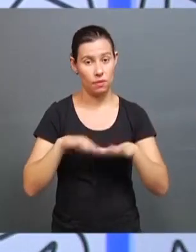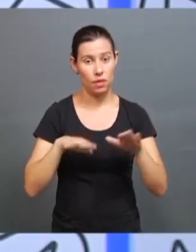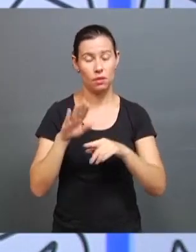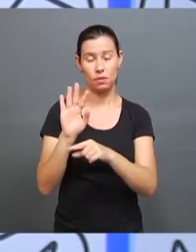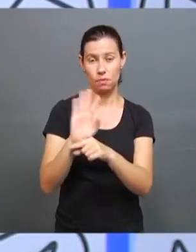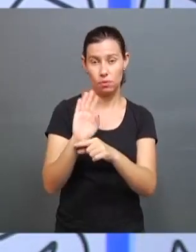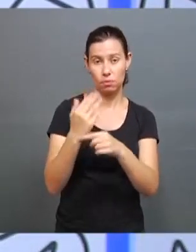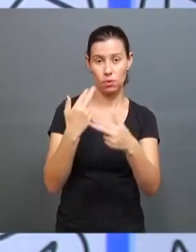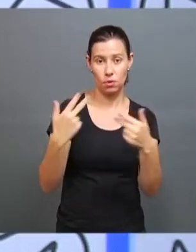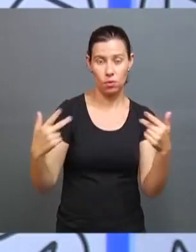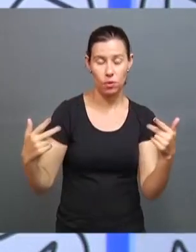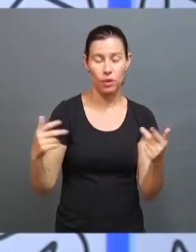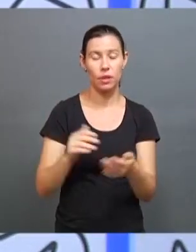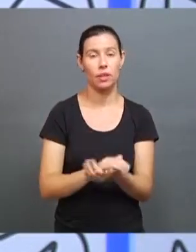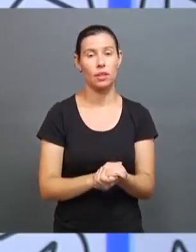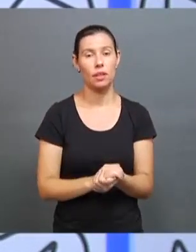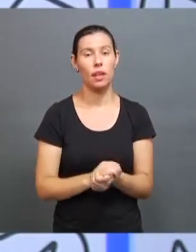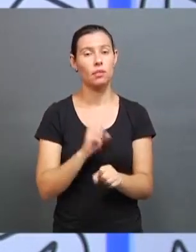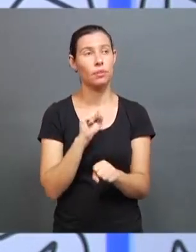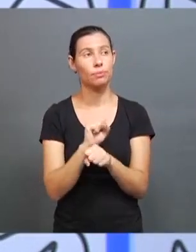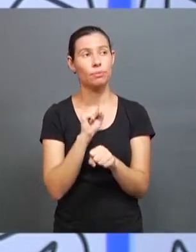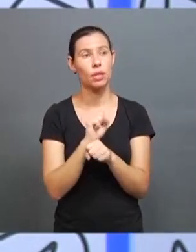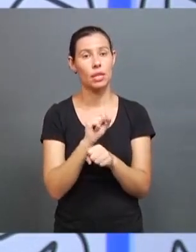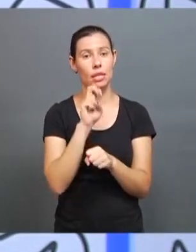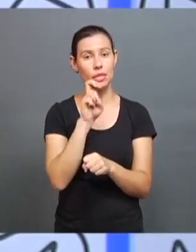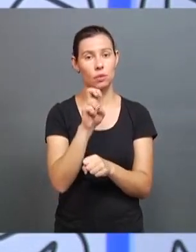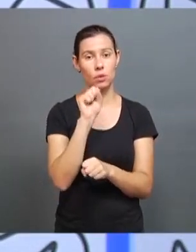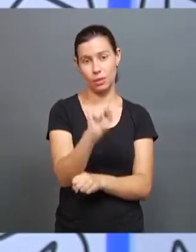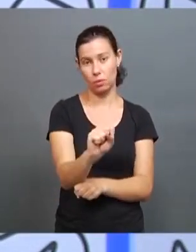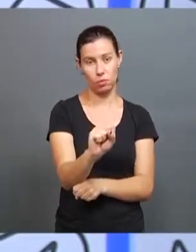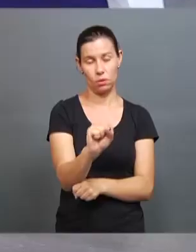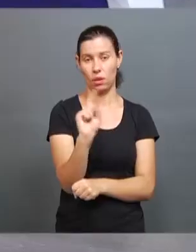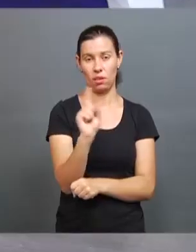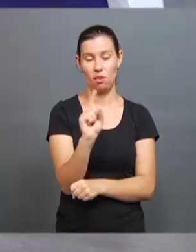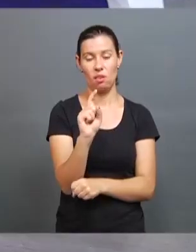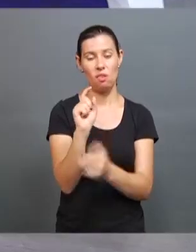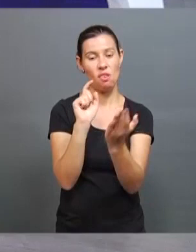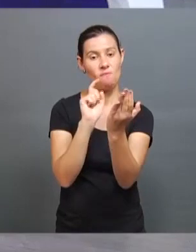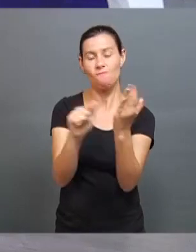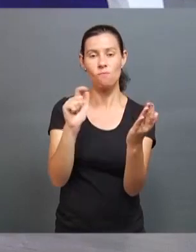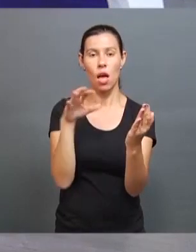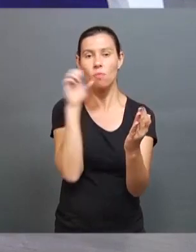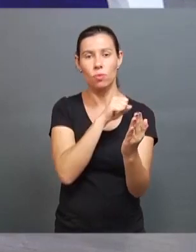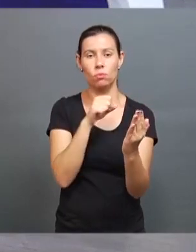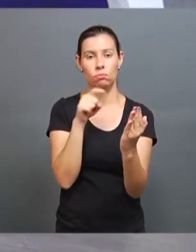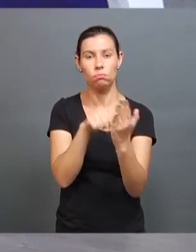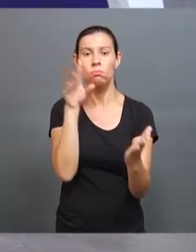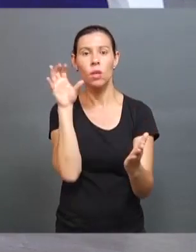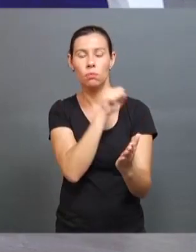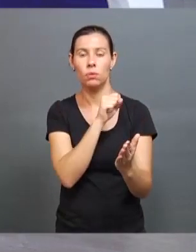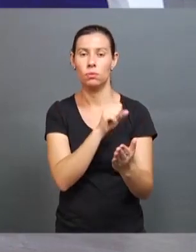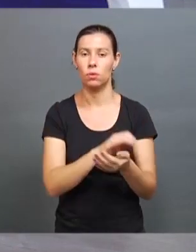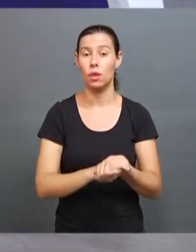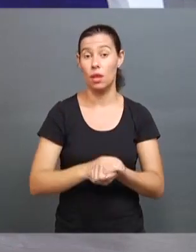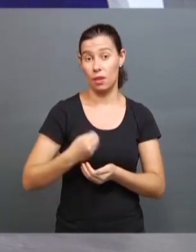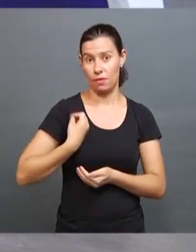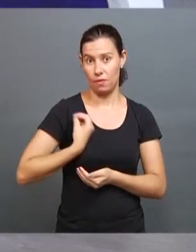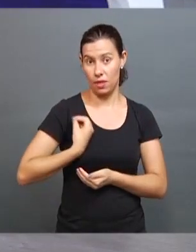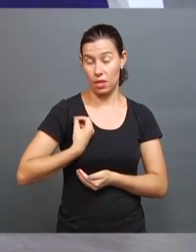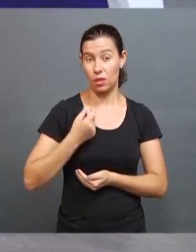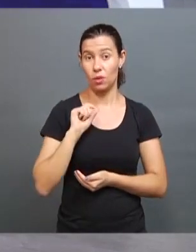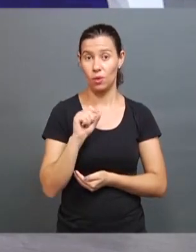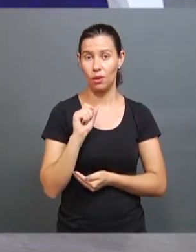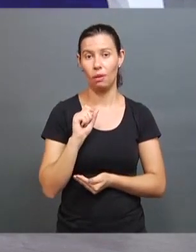posso simplesmente pôr o meu dedinho lá e ele vai. Não. A vida real, ela é diferente. A vida real, ela é muito